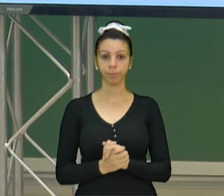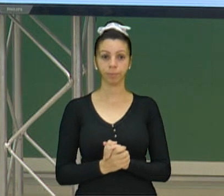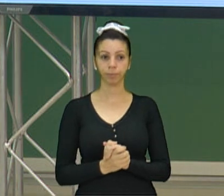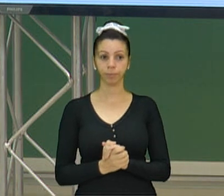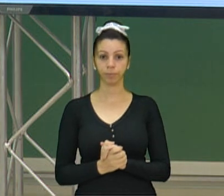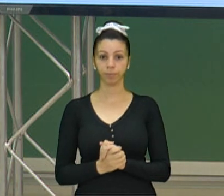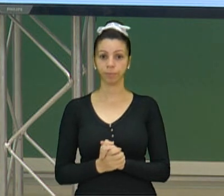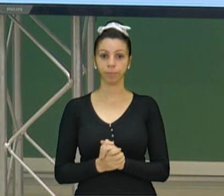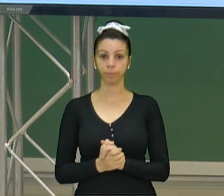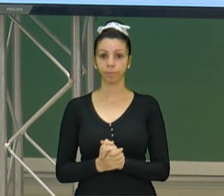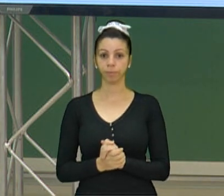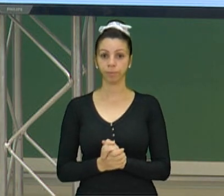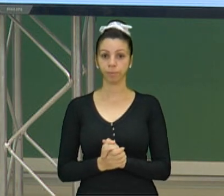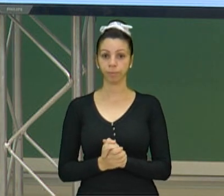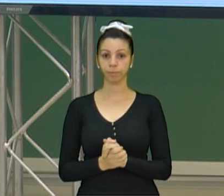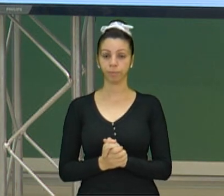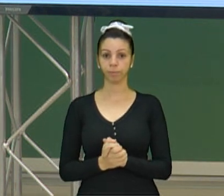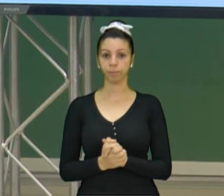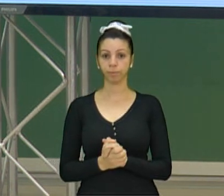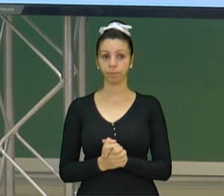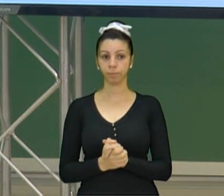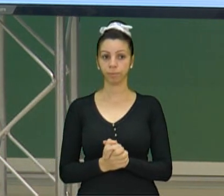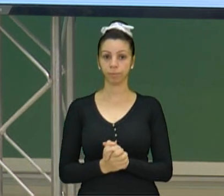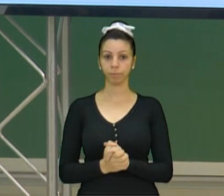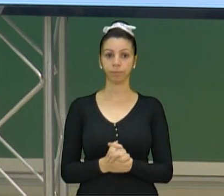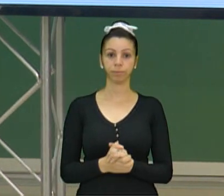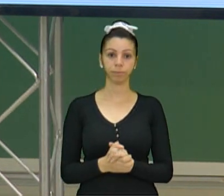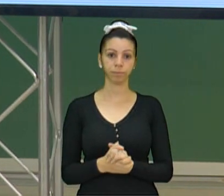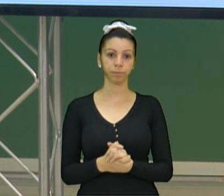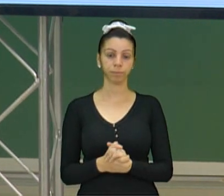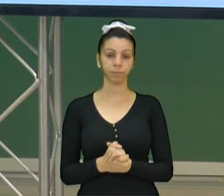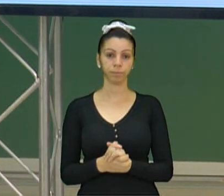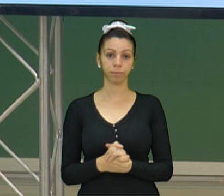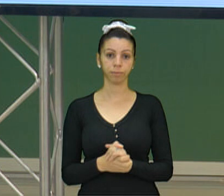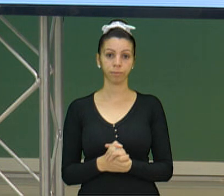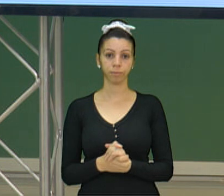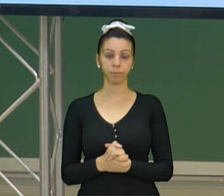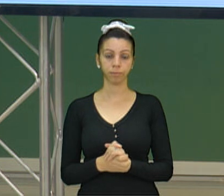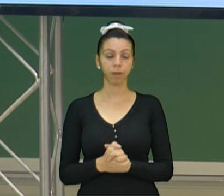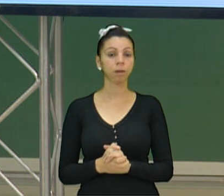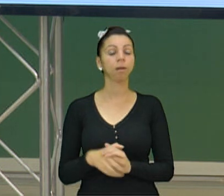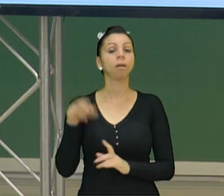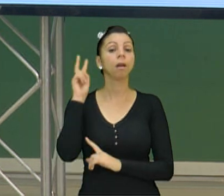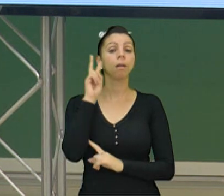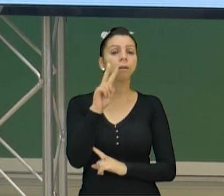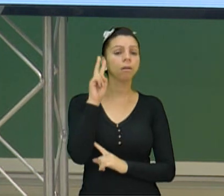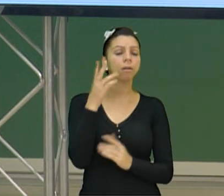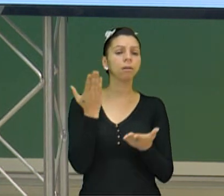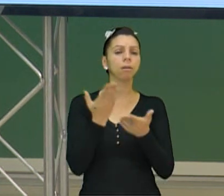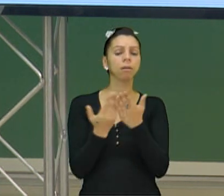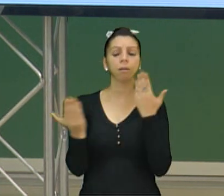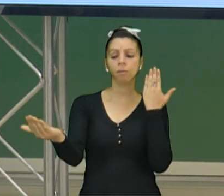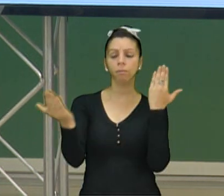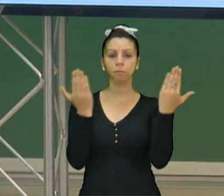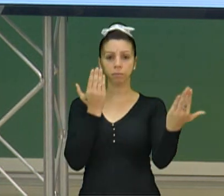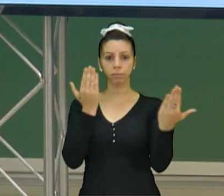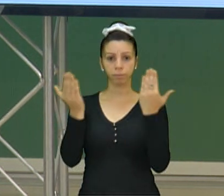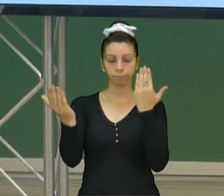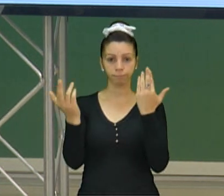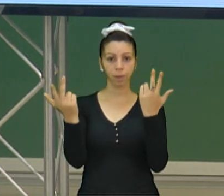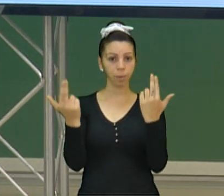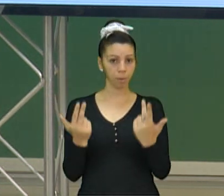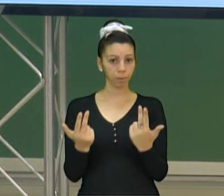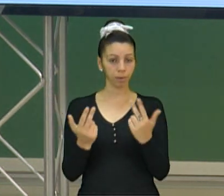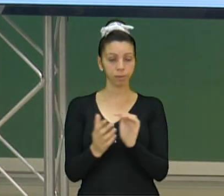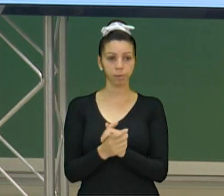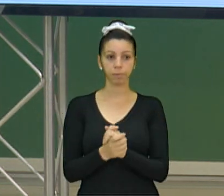Brazil is as big as Australia. Lembra que em umas aulas atrás a gente falou sobre comparativo de igualdade?